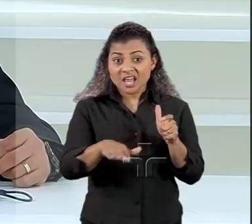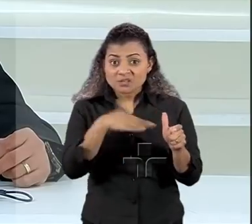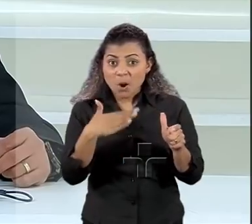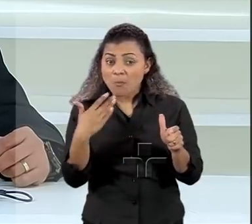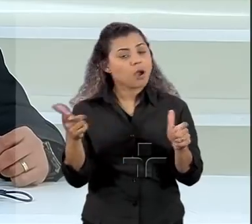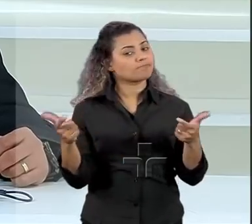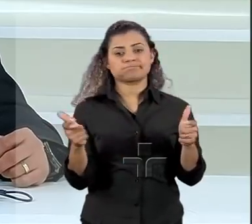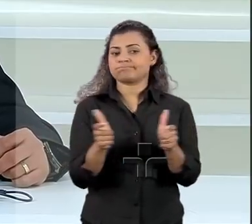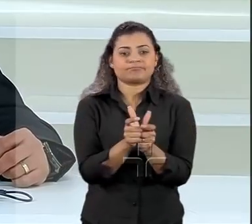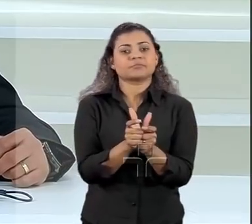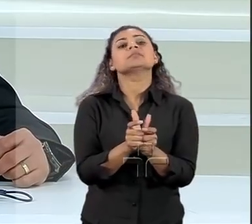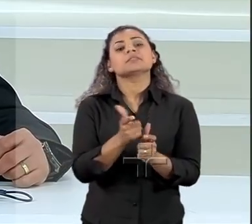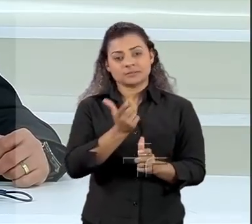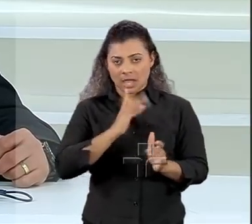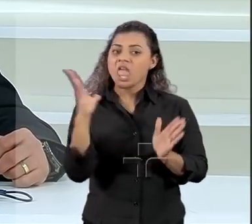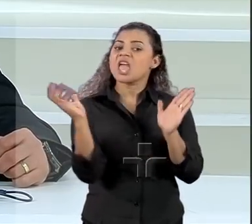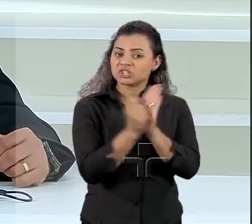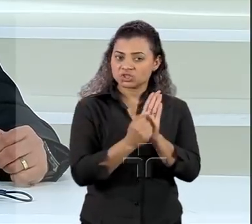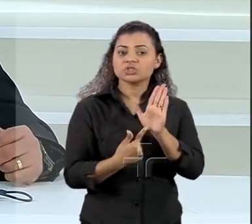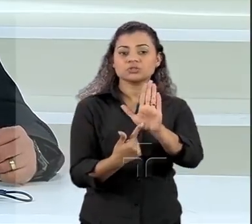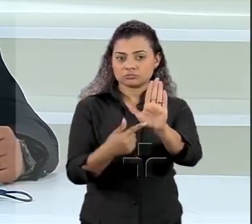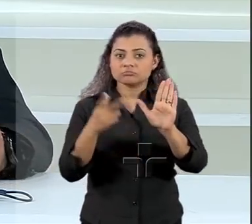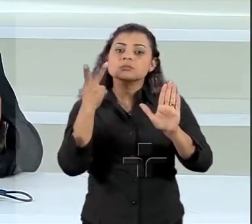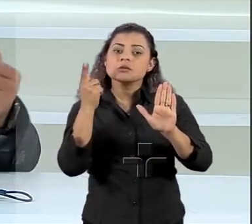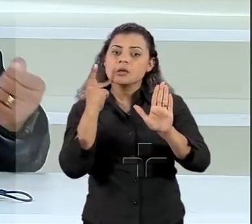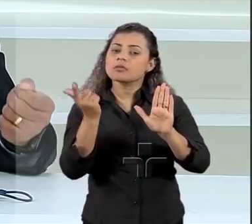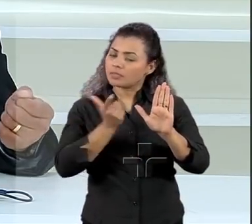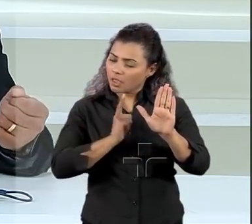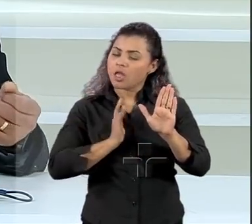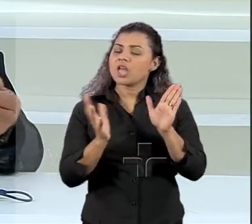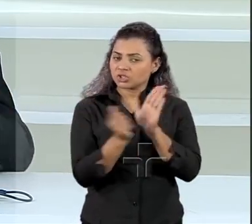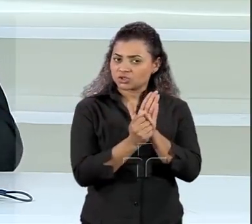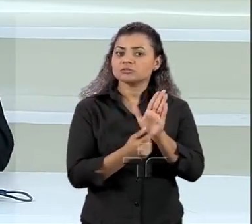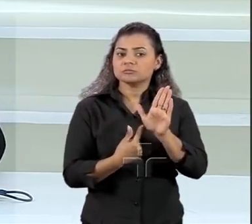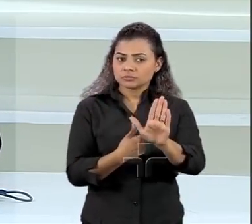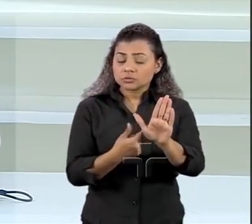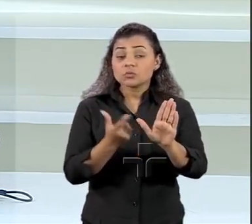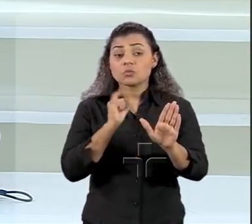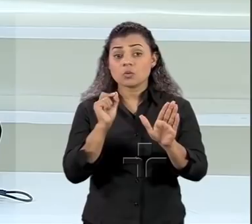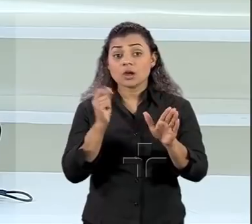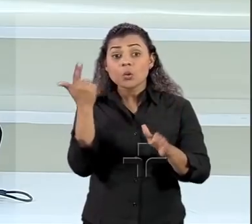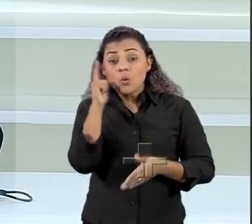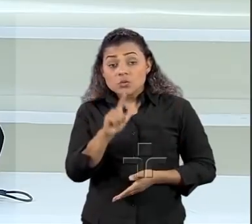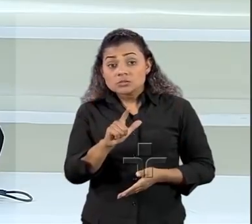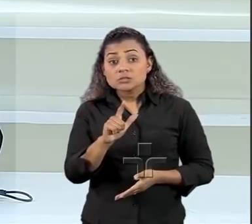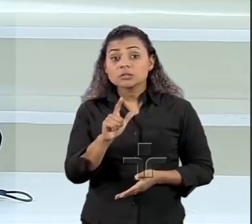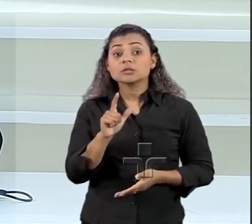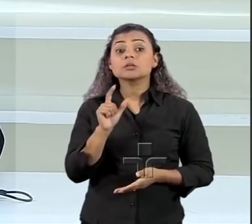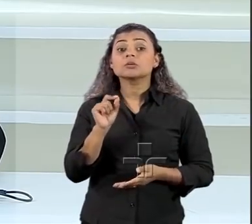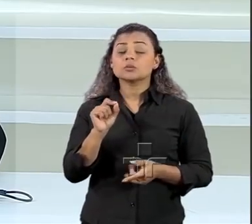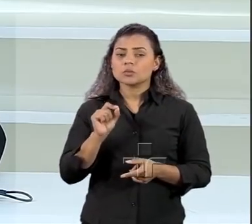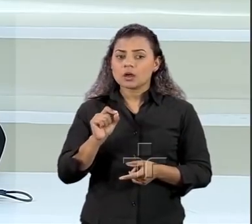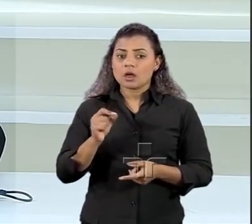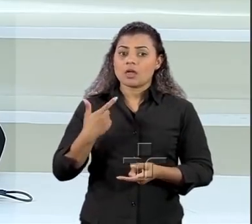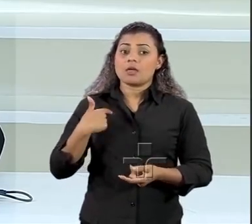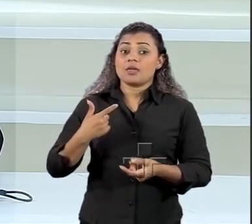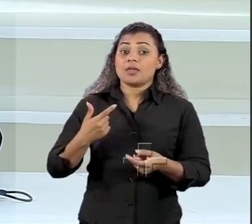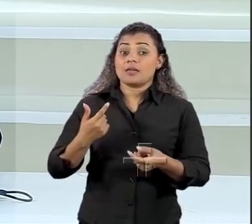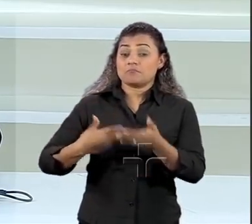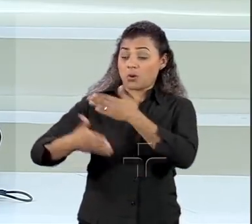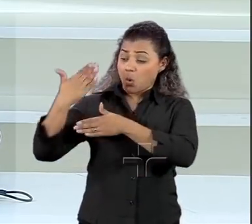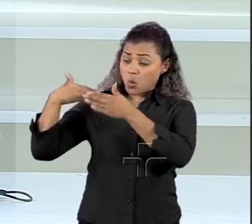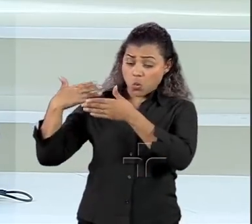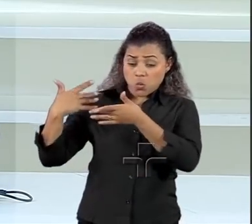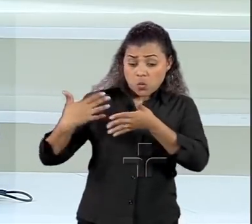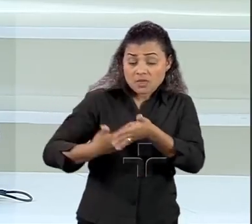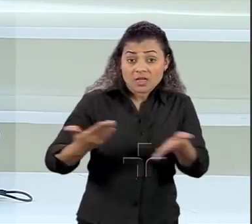infantil. A gente tem esse registro no Ceará por conta de efetivamente ter articulado processos que foram para 3 níveis de atenção que